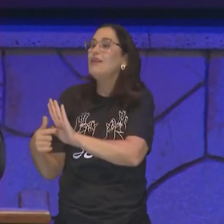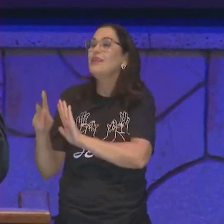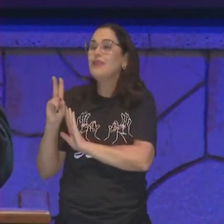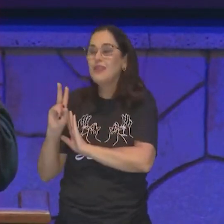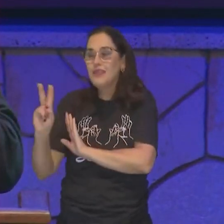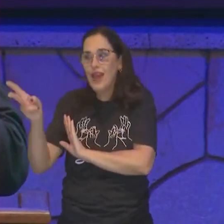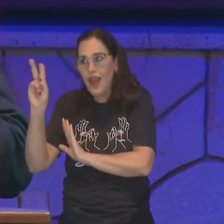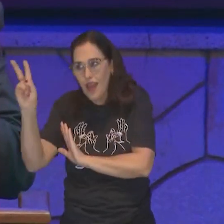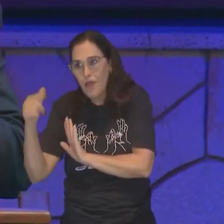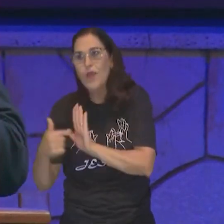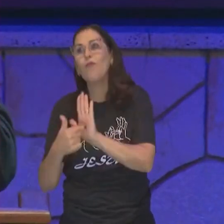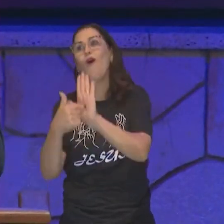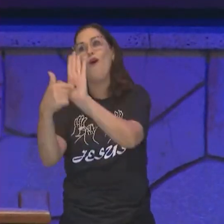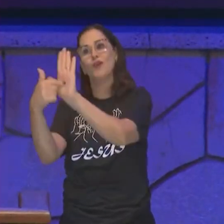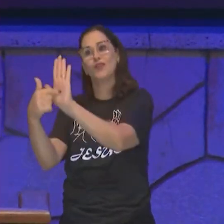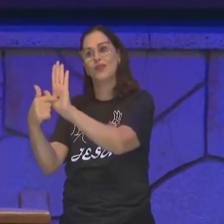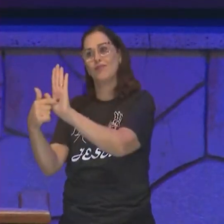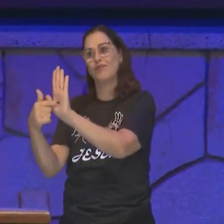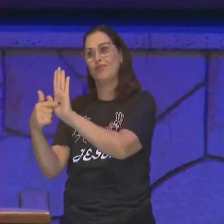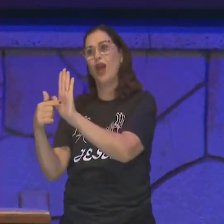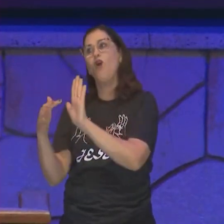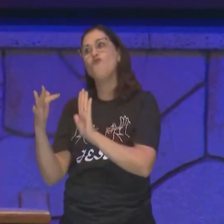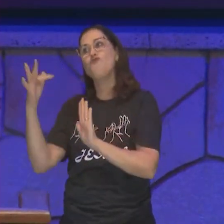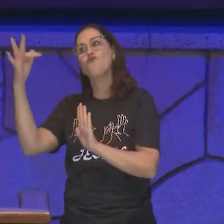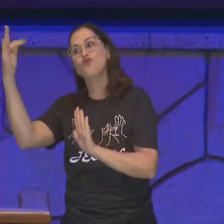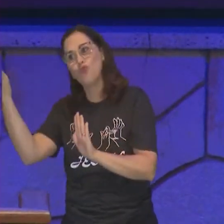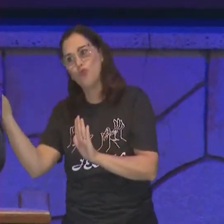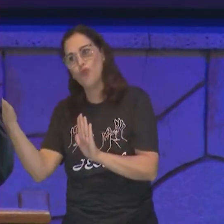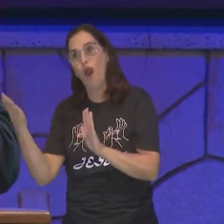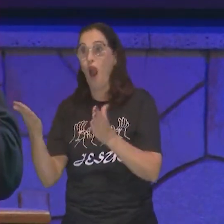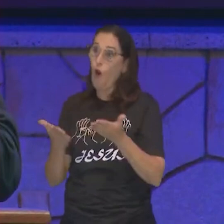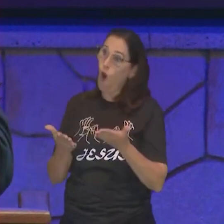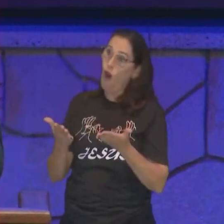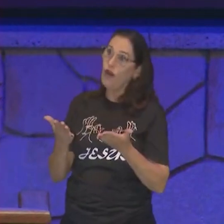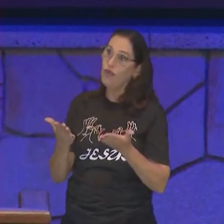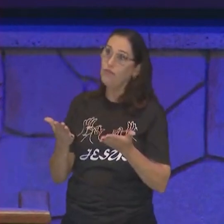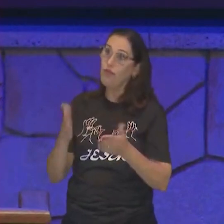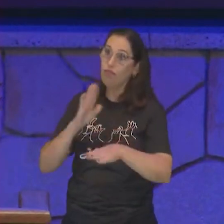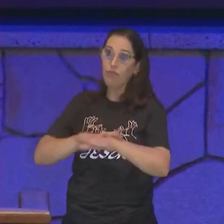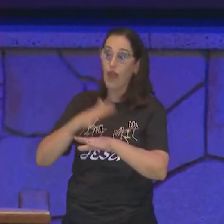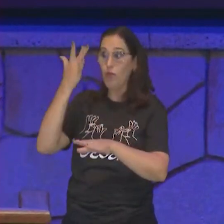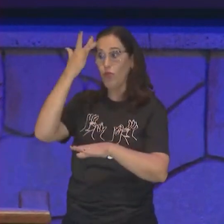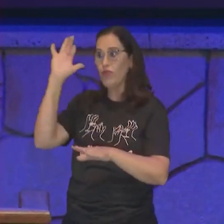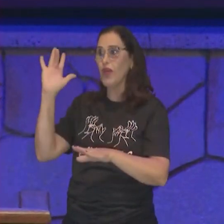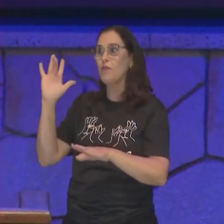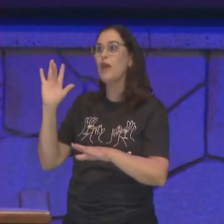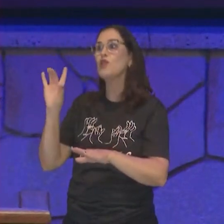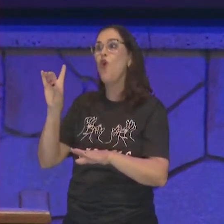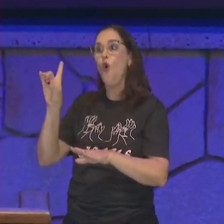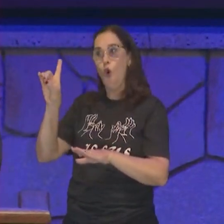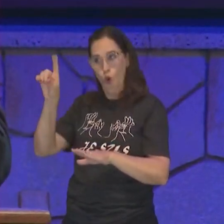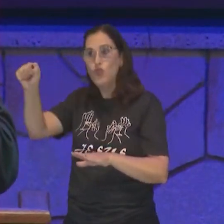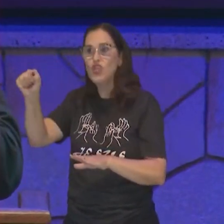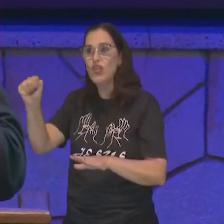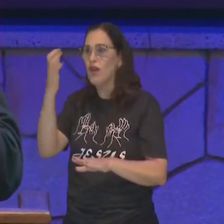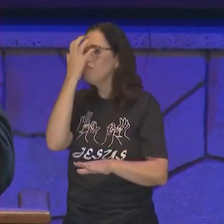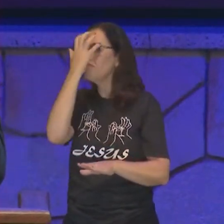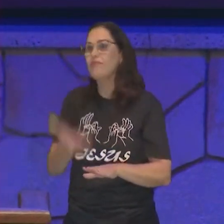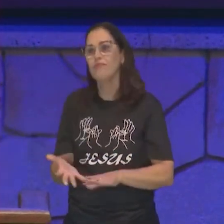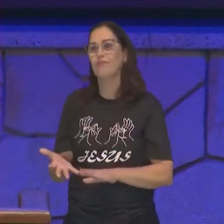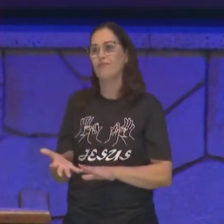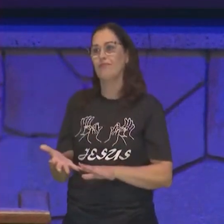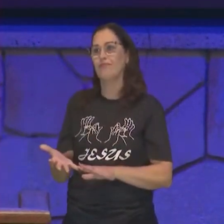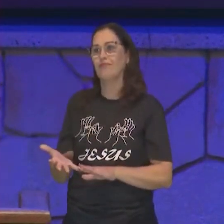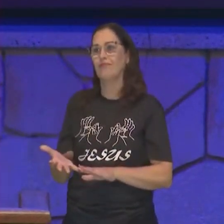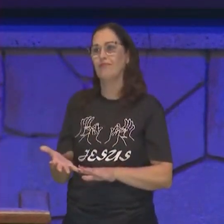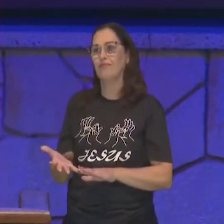trazido à luz. E esta palavra de Davi é muito importante, porque demonstra, de alguma forma, mesmo na